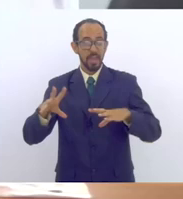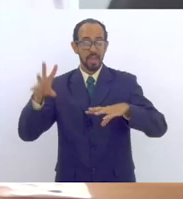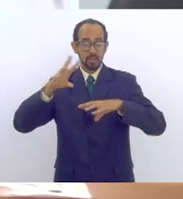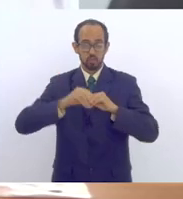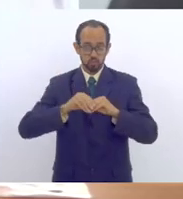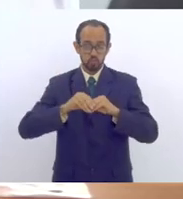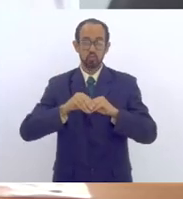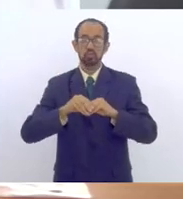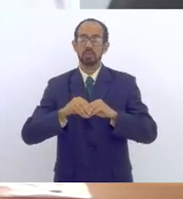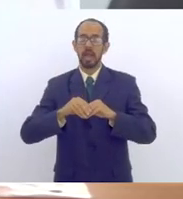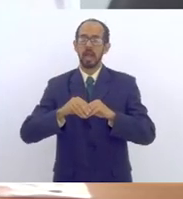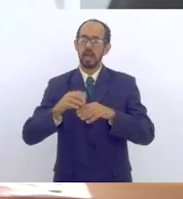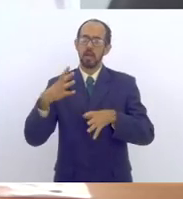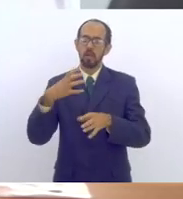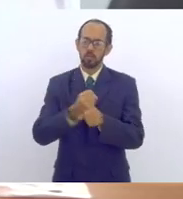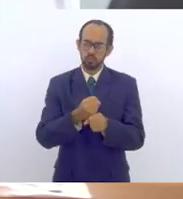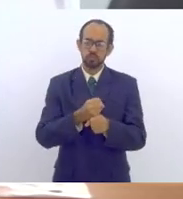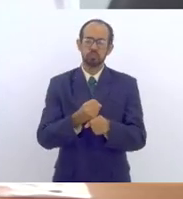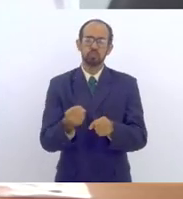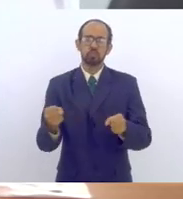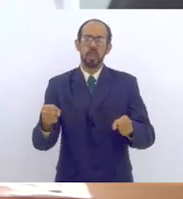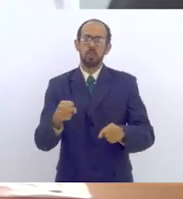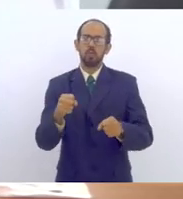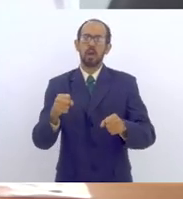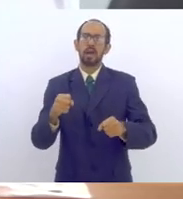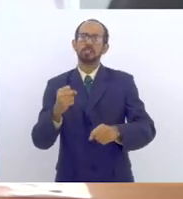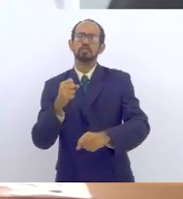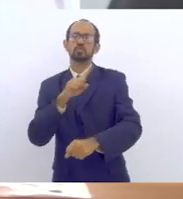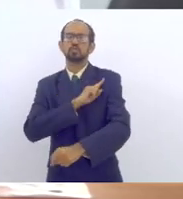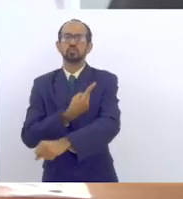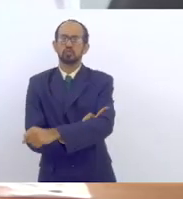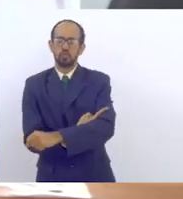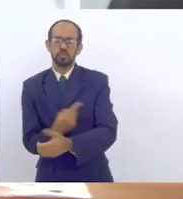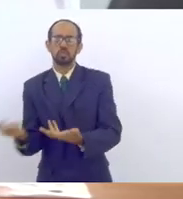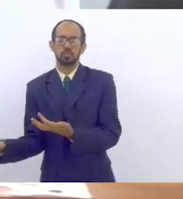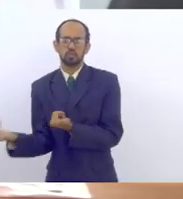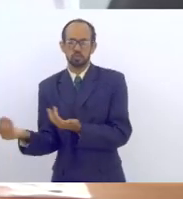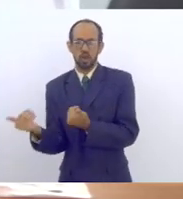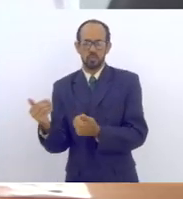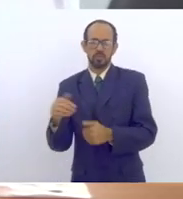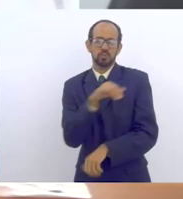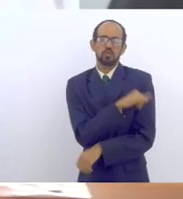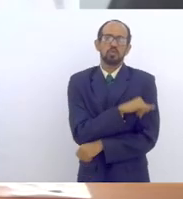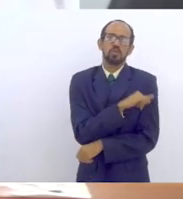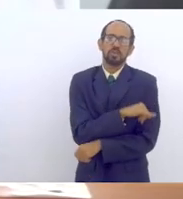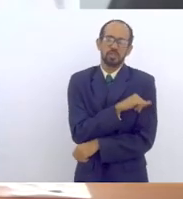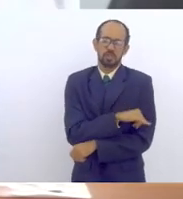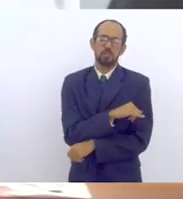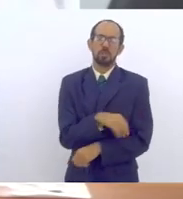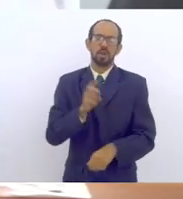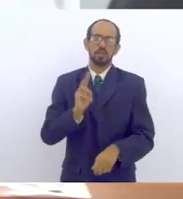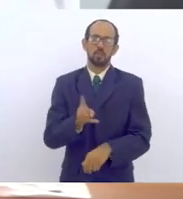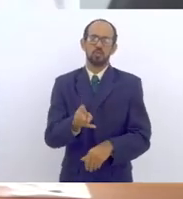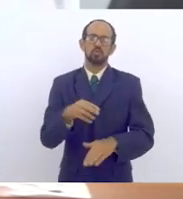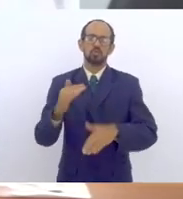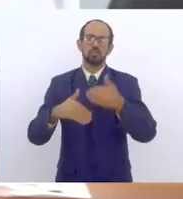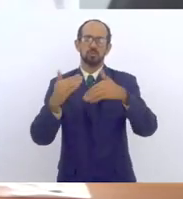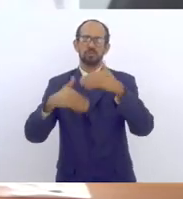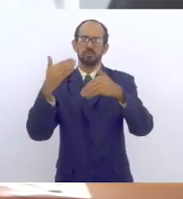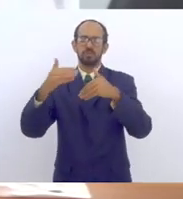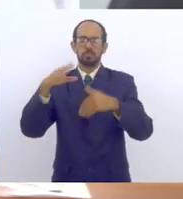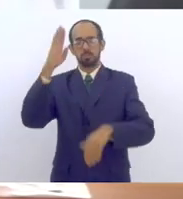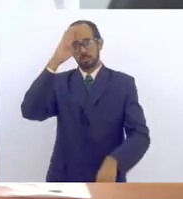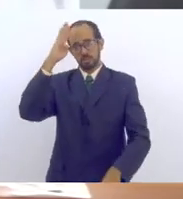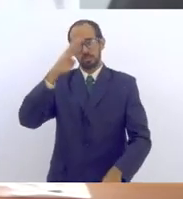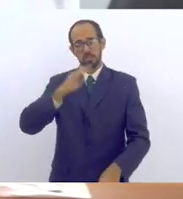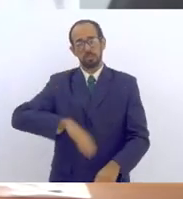toda com a garotada para que o rio possa continuar avançando principalmente nas chamadas rjs